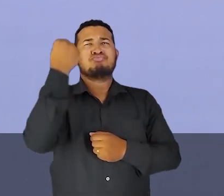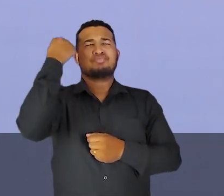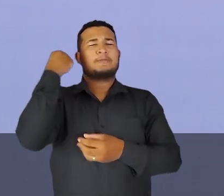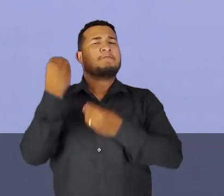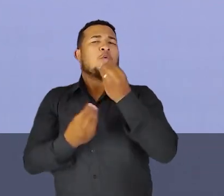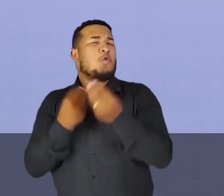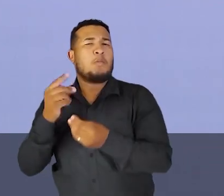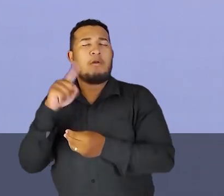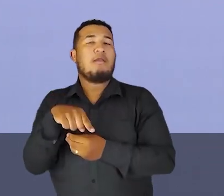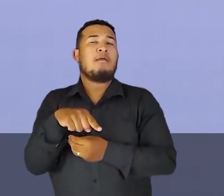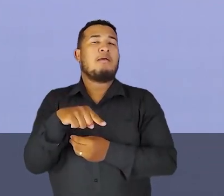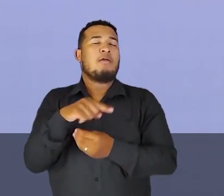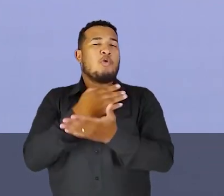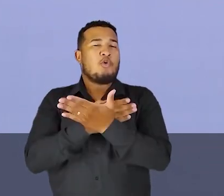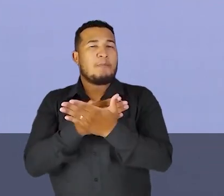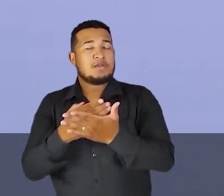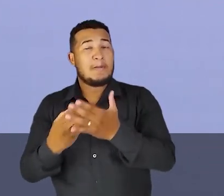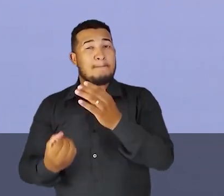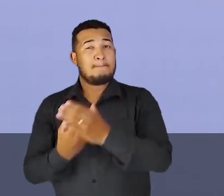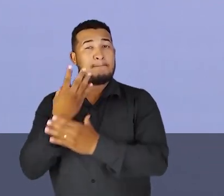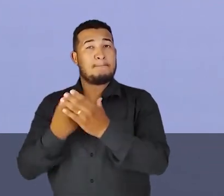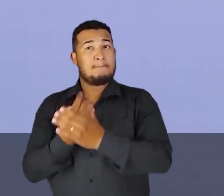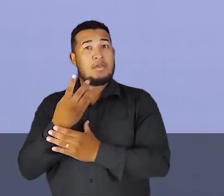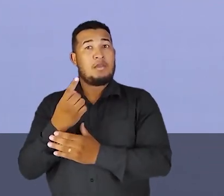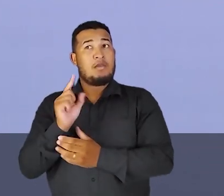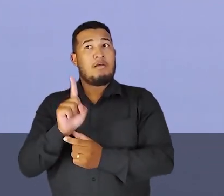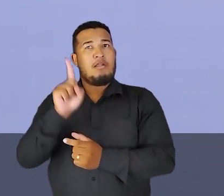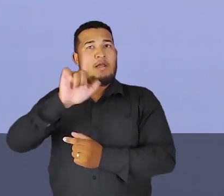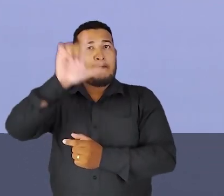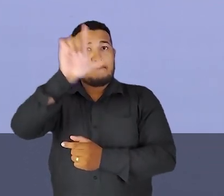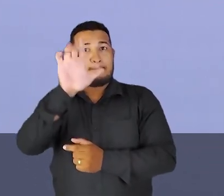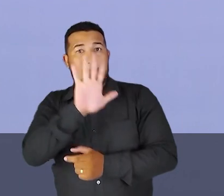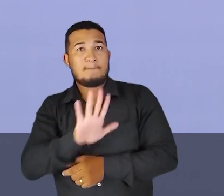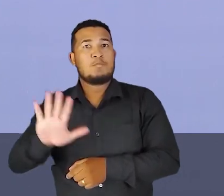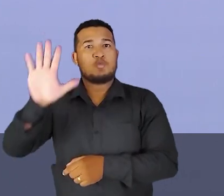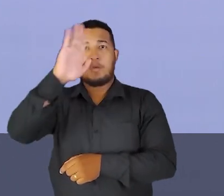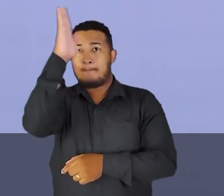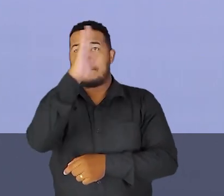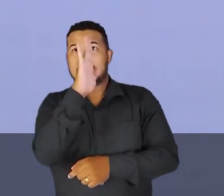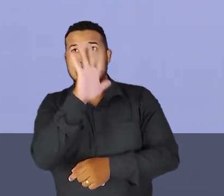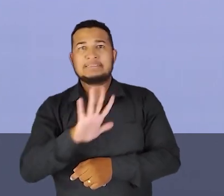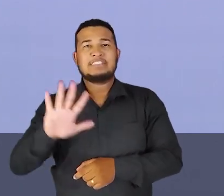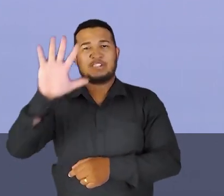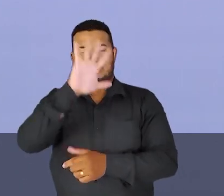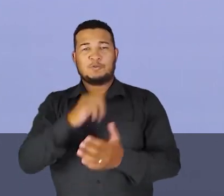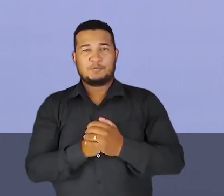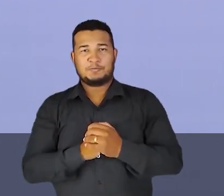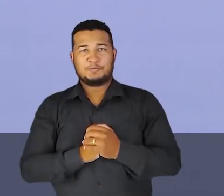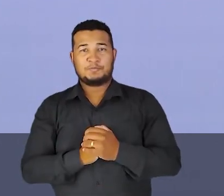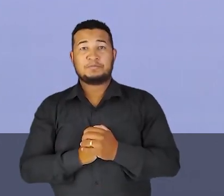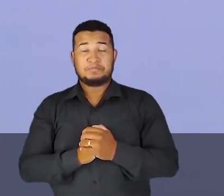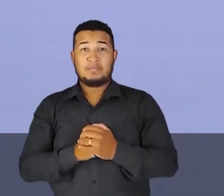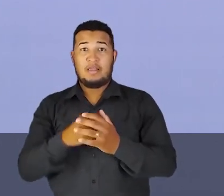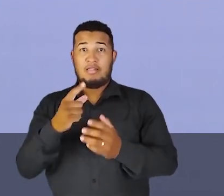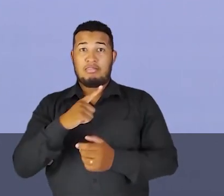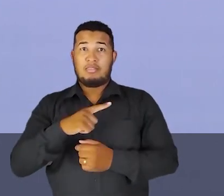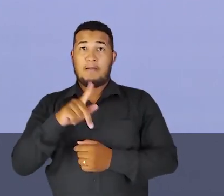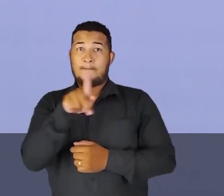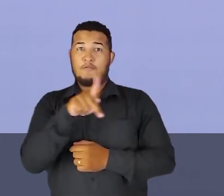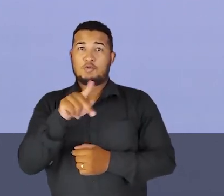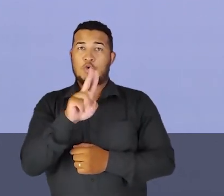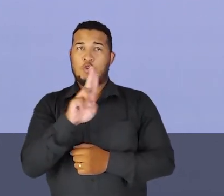as primeiras expressões literárias no Brasil, né, em âmbito nacional. E segundo o professor